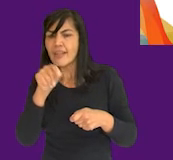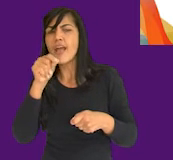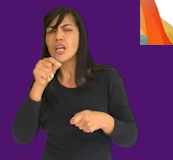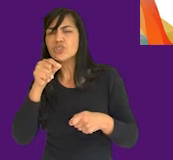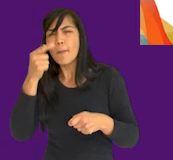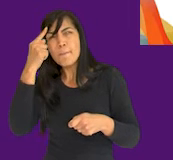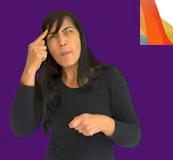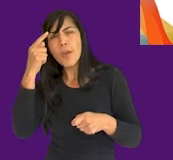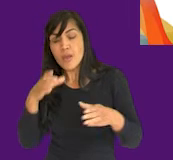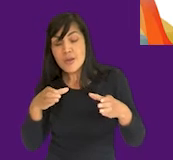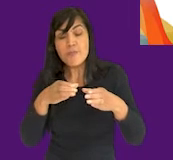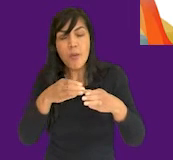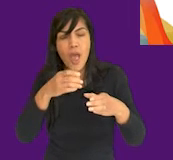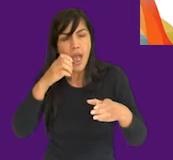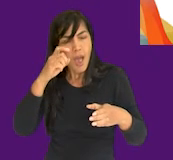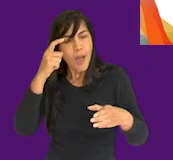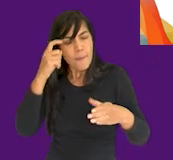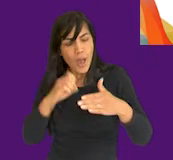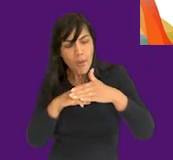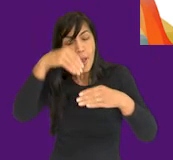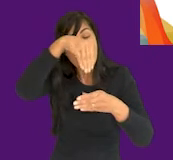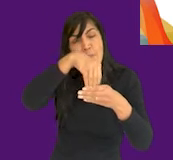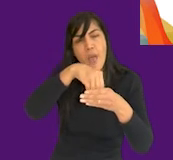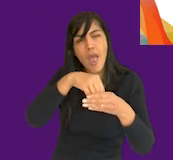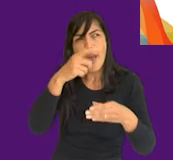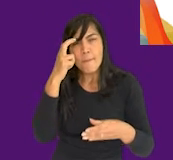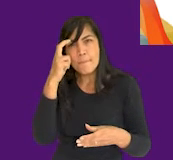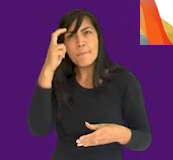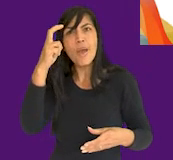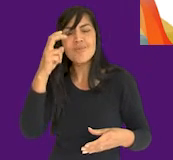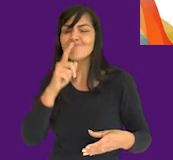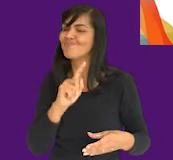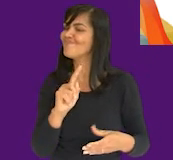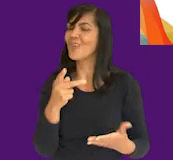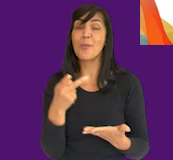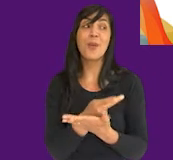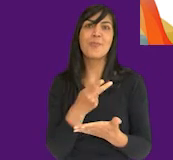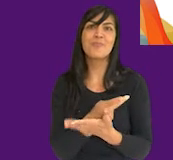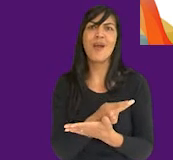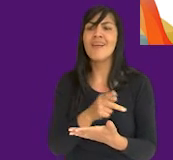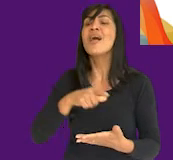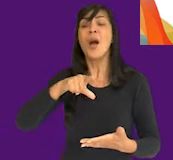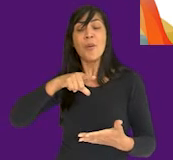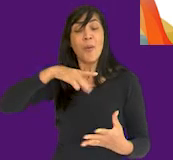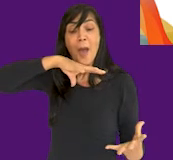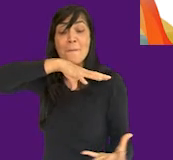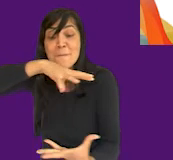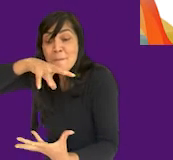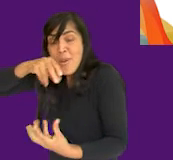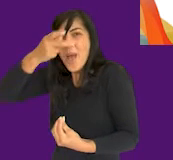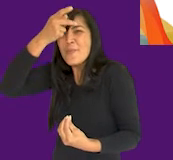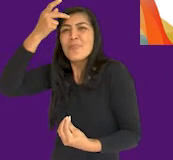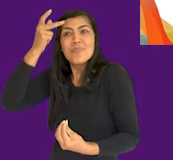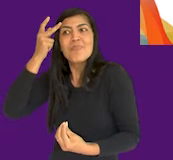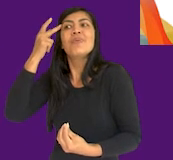as melhores pessoas na sua empresas mais inteligentes Com certeza você não está certo porque têm milhões e bilhões de pessoas no mundo e tão